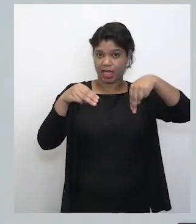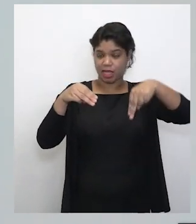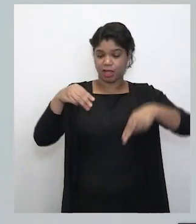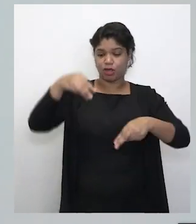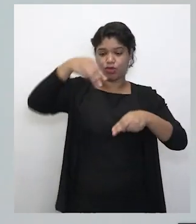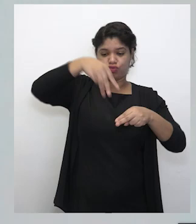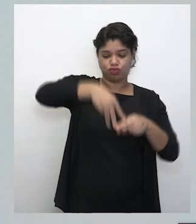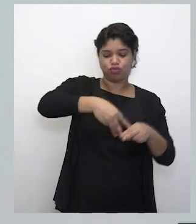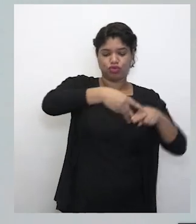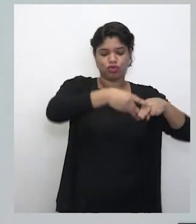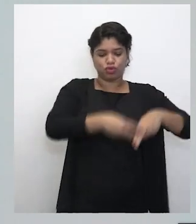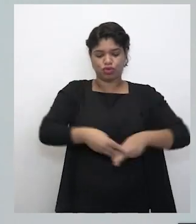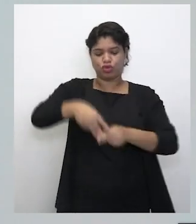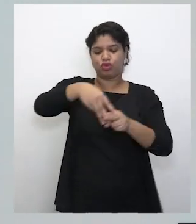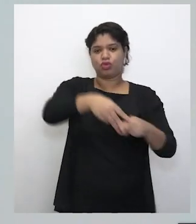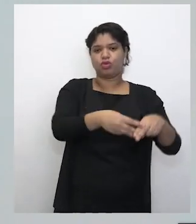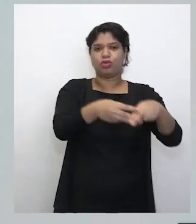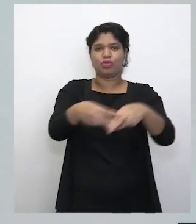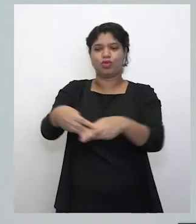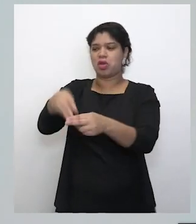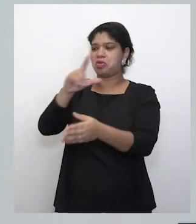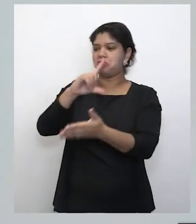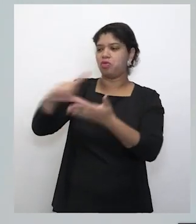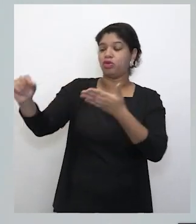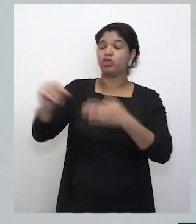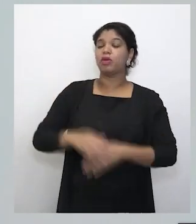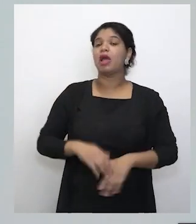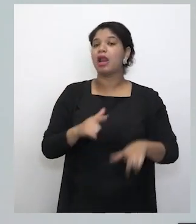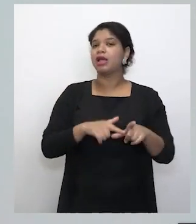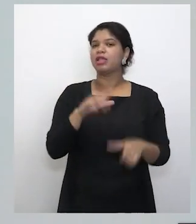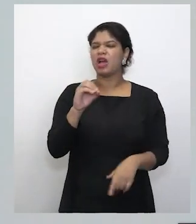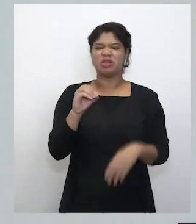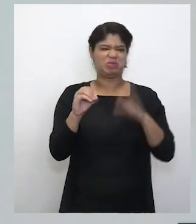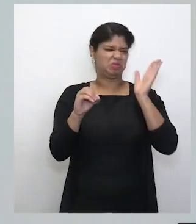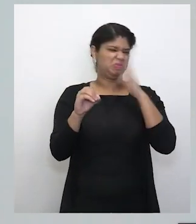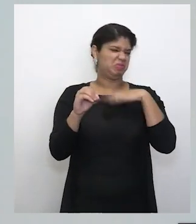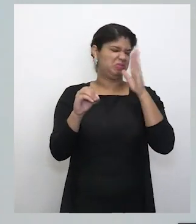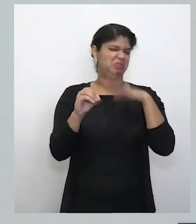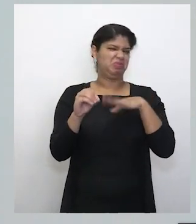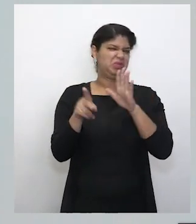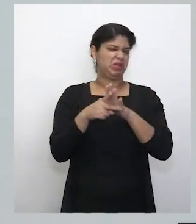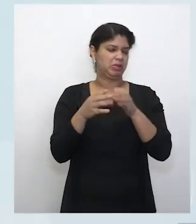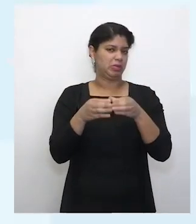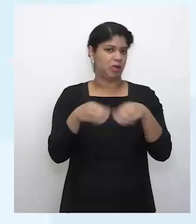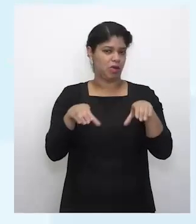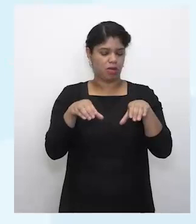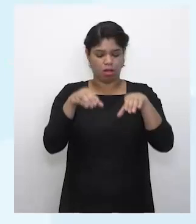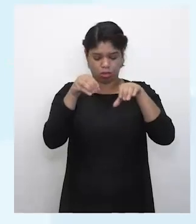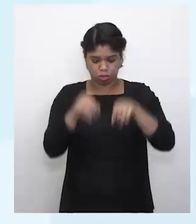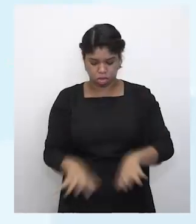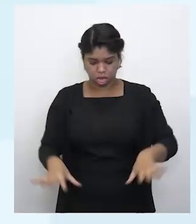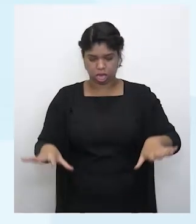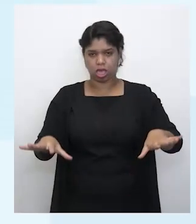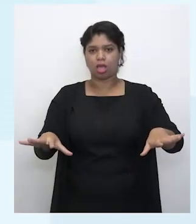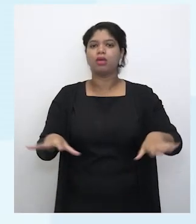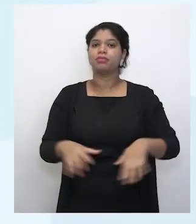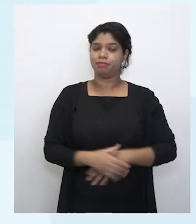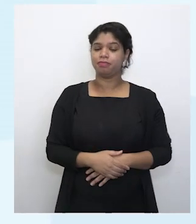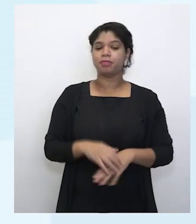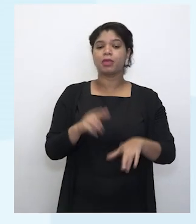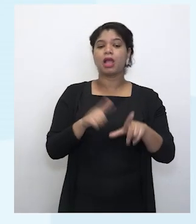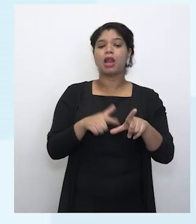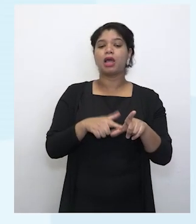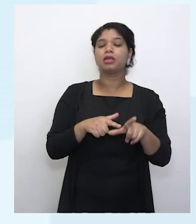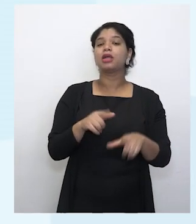branco, enquanto a letra O, fedendo a ovo, caiu no chão e quebrou-se de novo. A letra